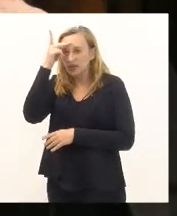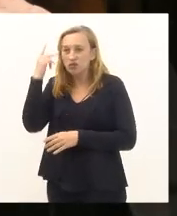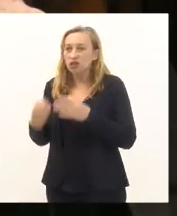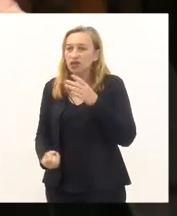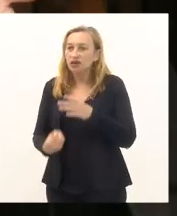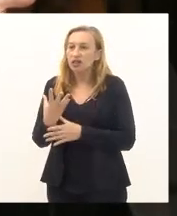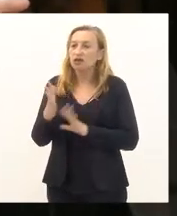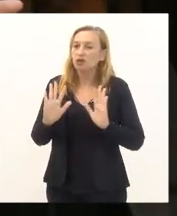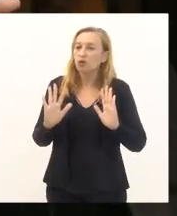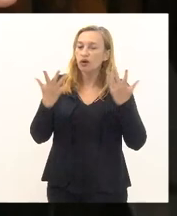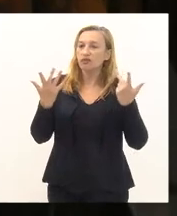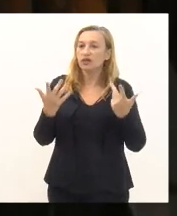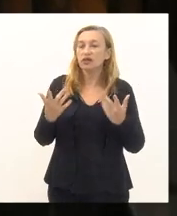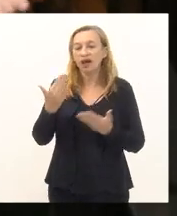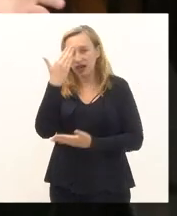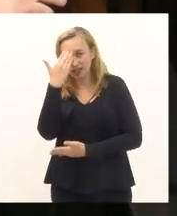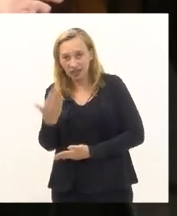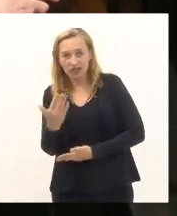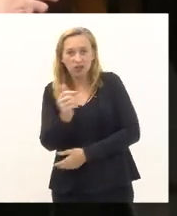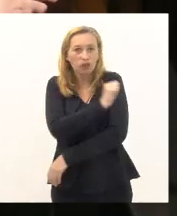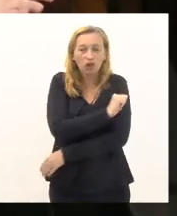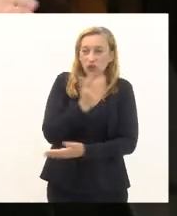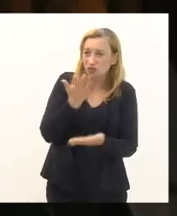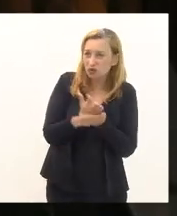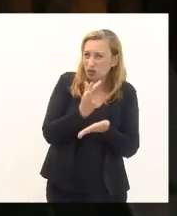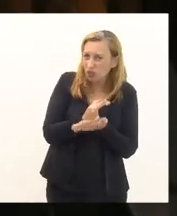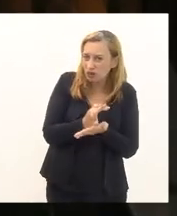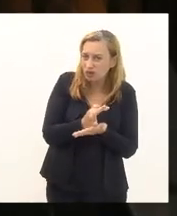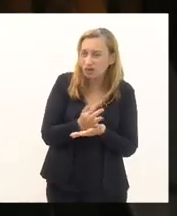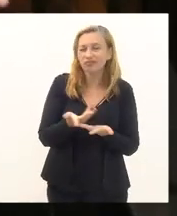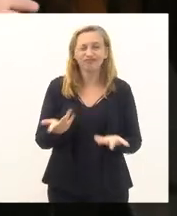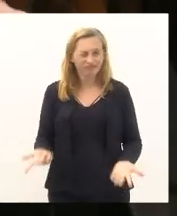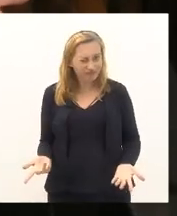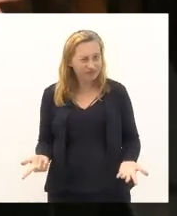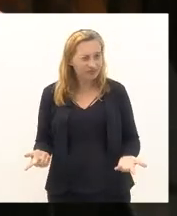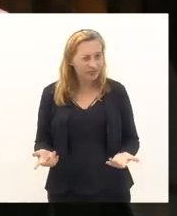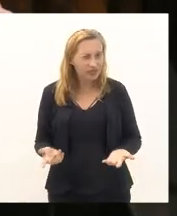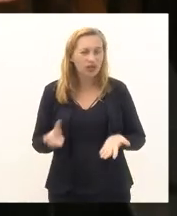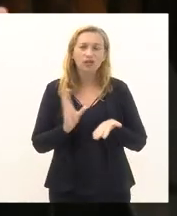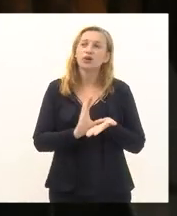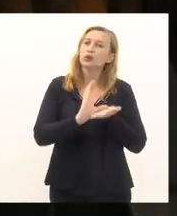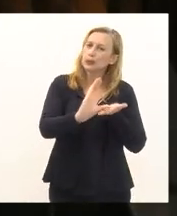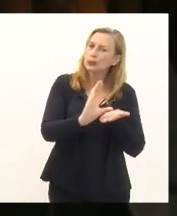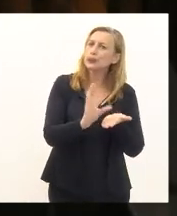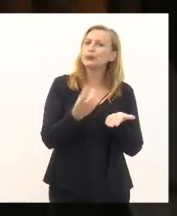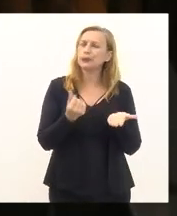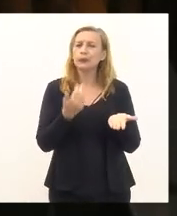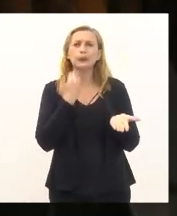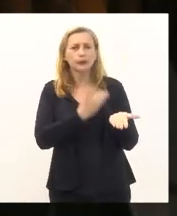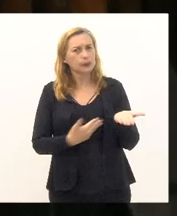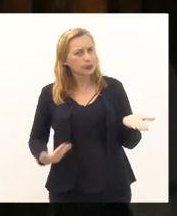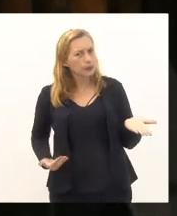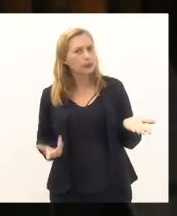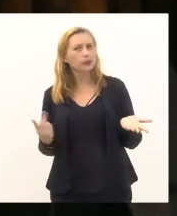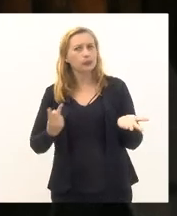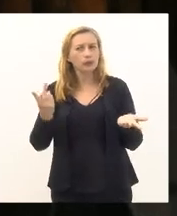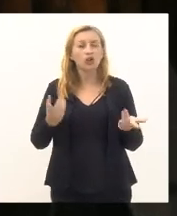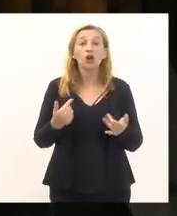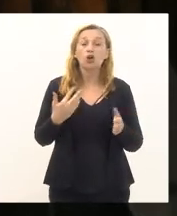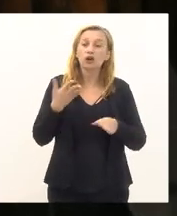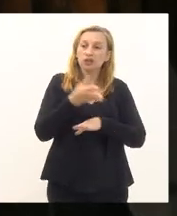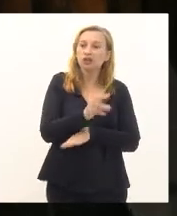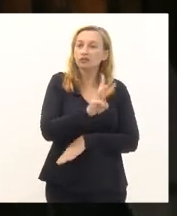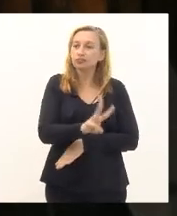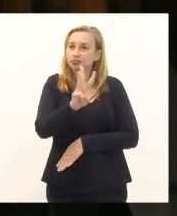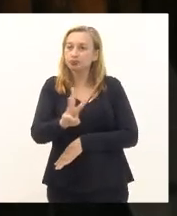vai? Ora bolas, o nosso zelo com recurso público. Eu entrei no site, no